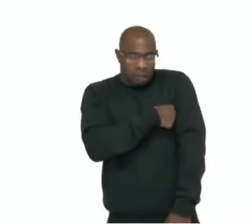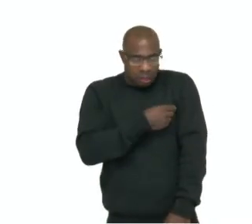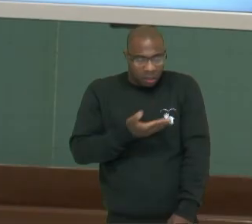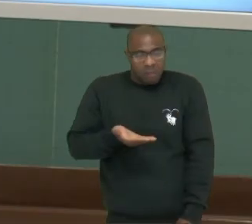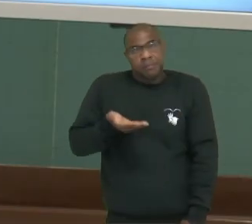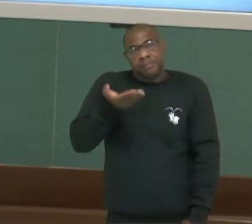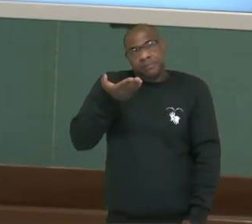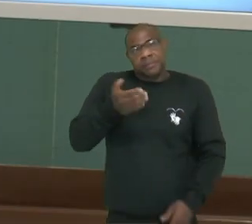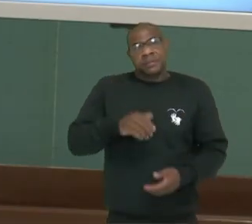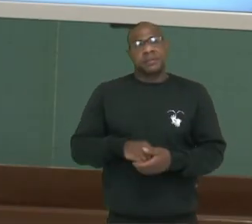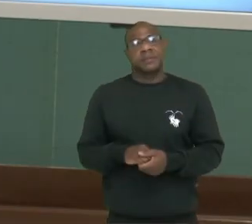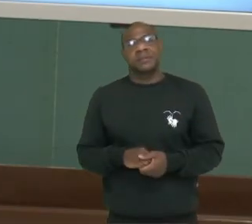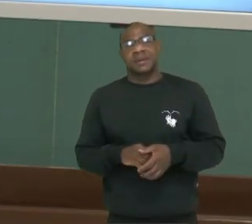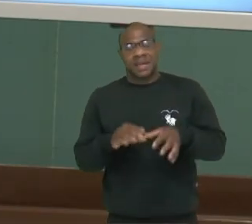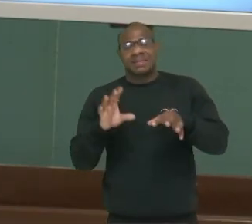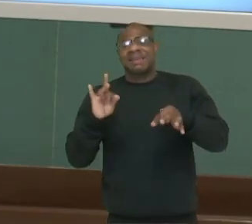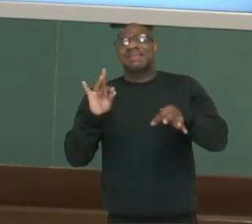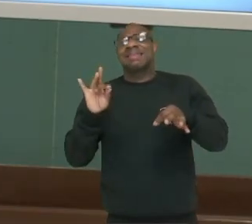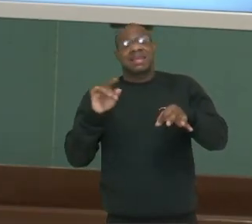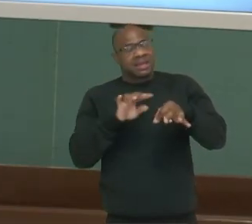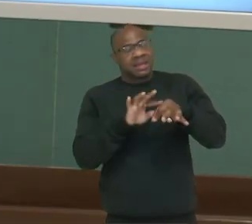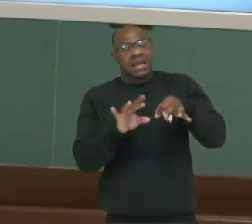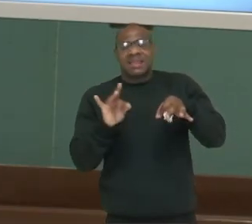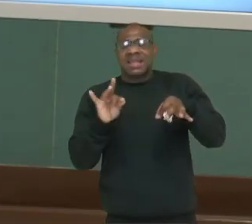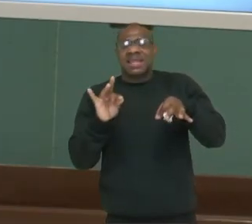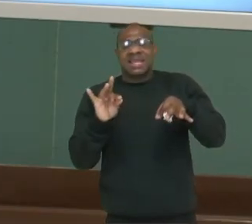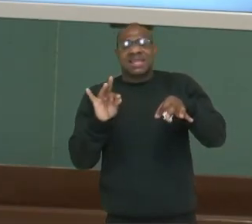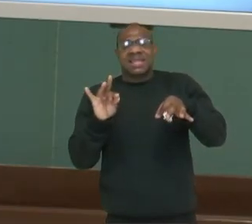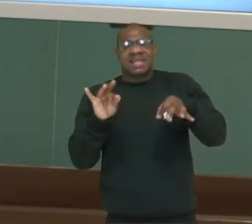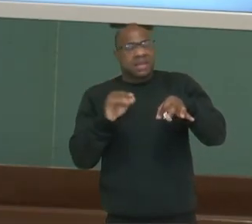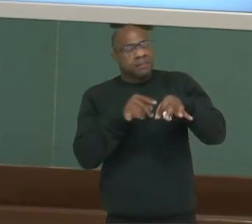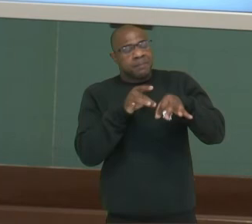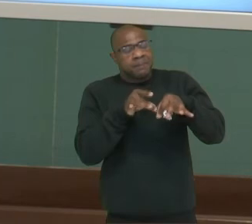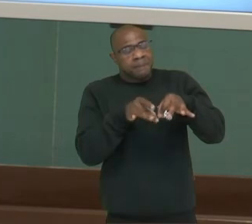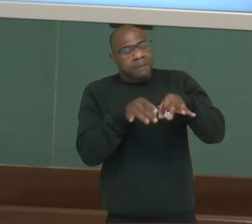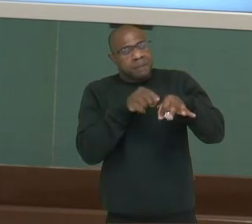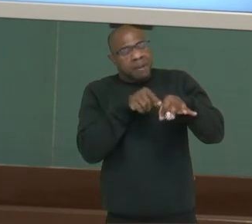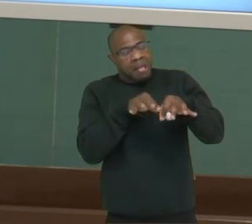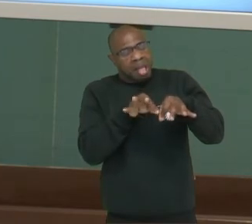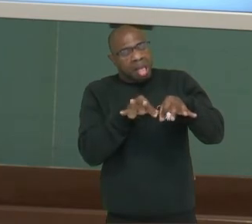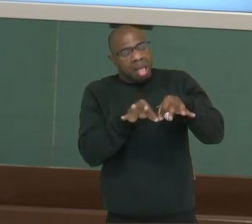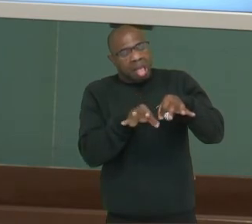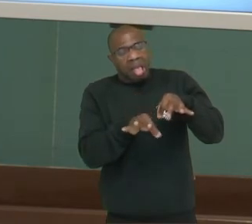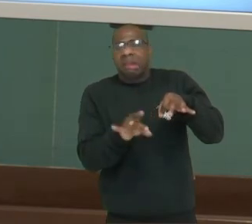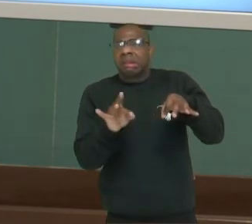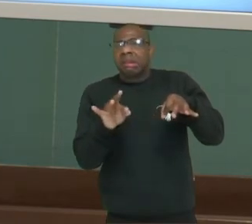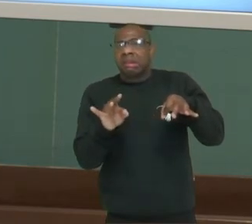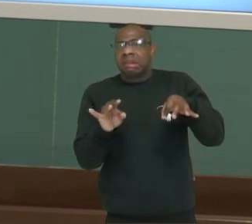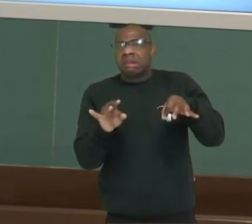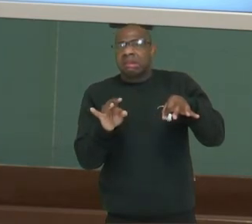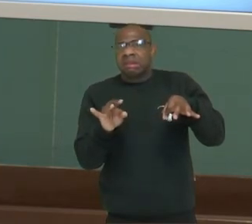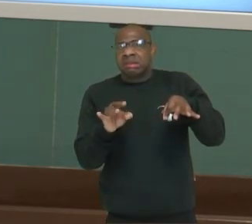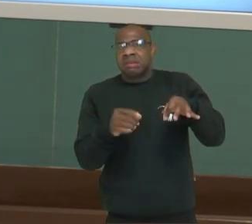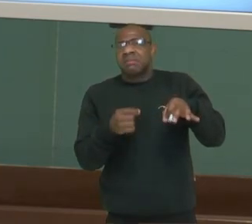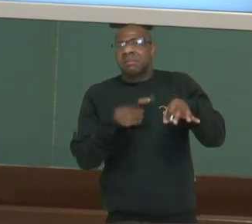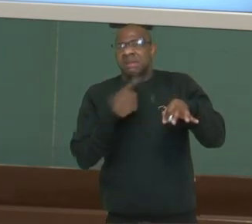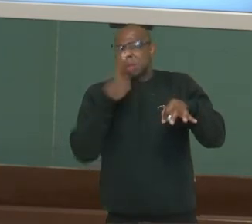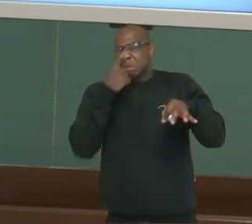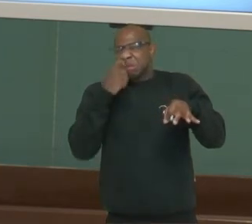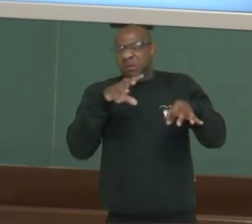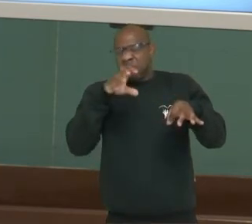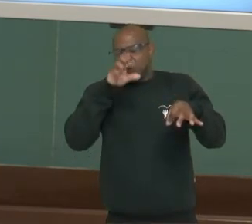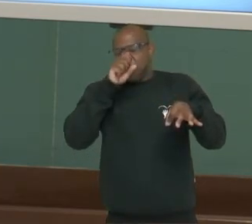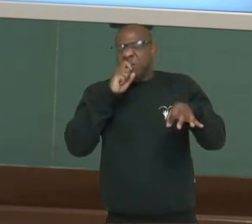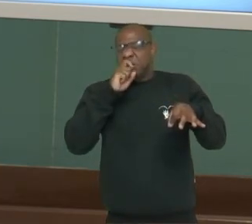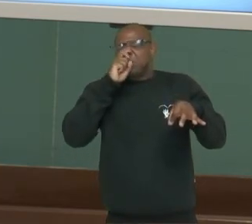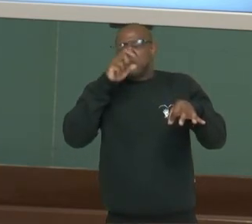calcinha, um muco, parece uma clara de ovo, né? Um gelzinho, não tem cheiro, não tem cor. É liberado, né? É um sinal, né, que você